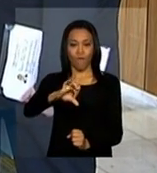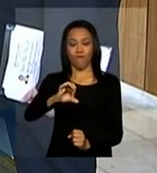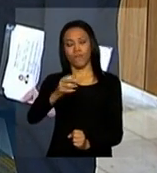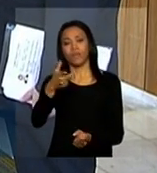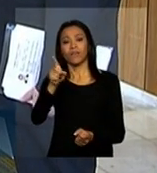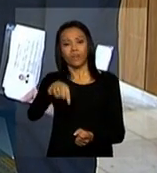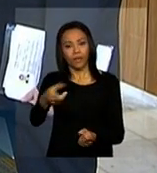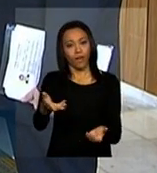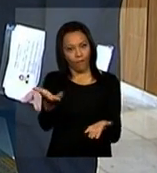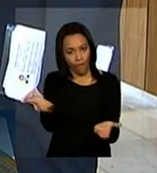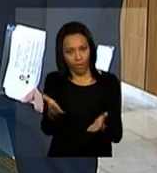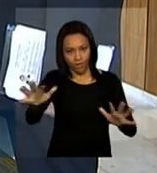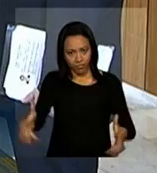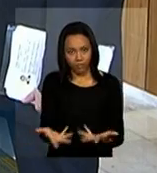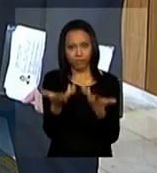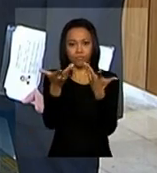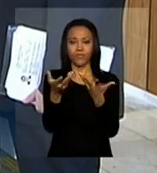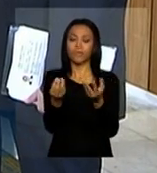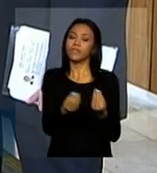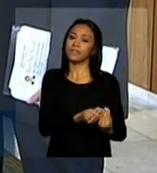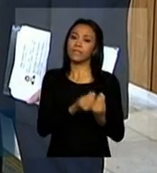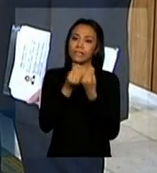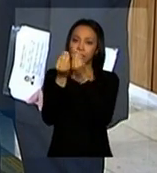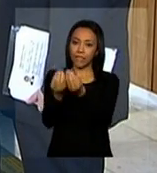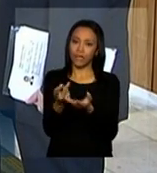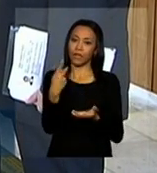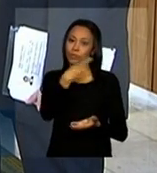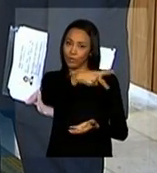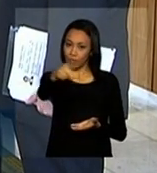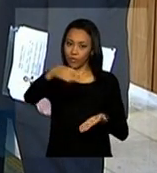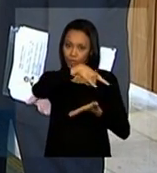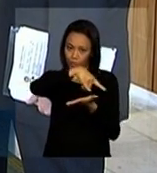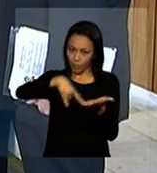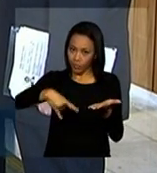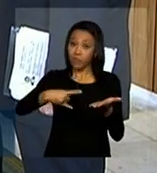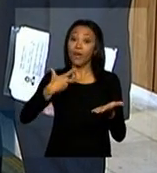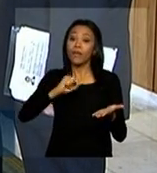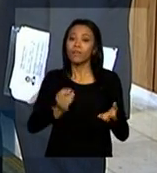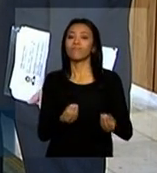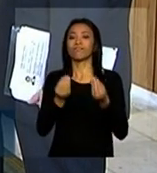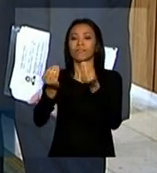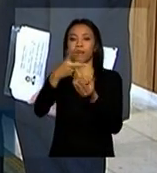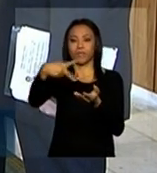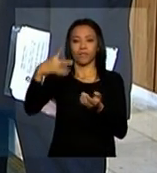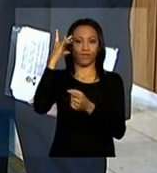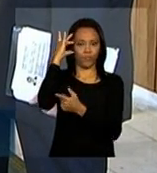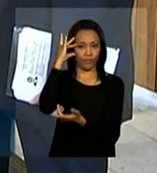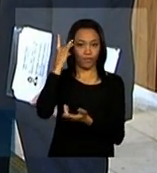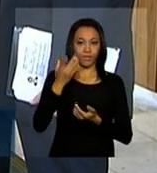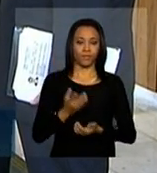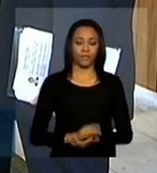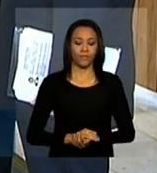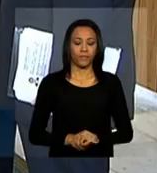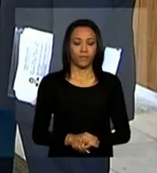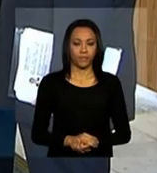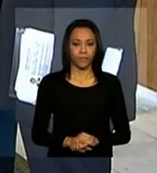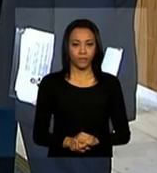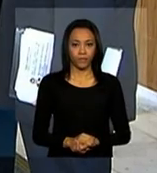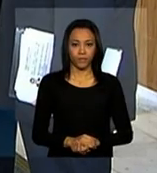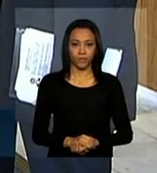que nesta cerimônia entregam suas credenciais à presidenta Dilma Rousseff.